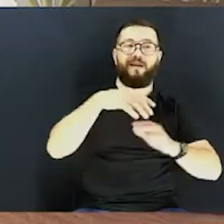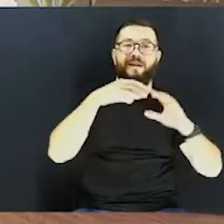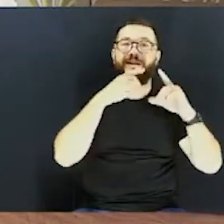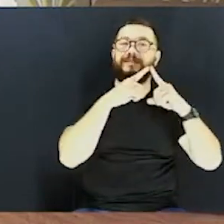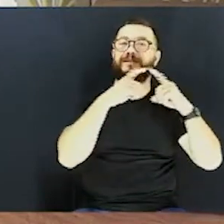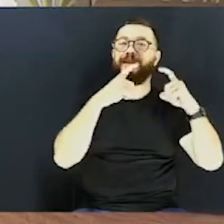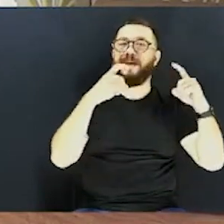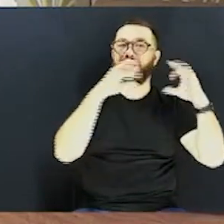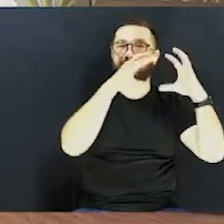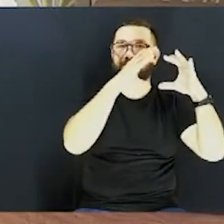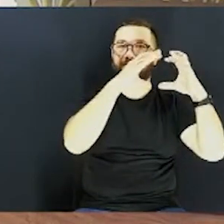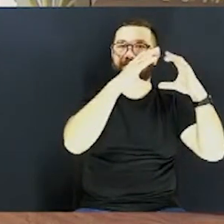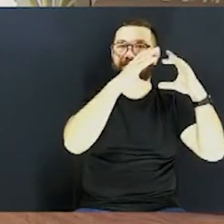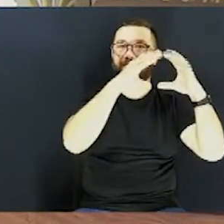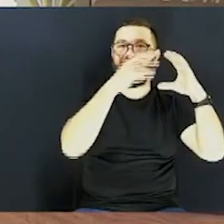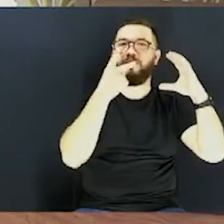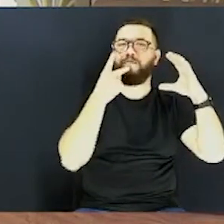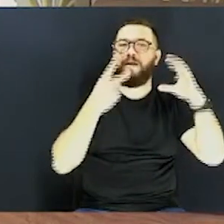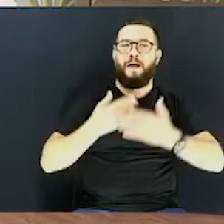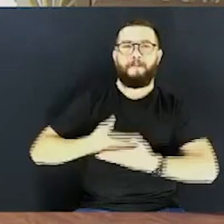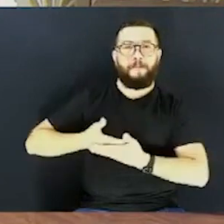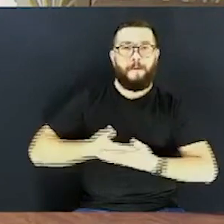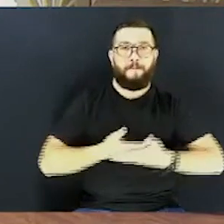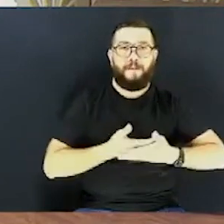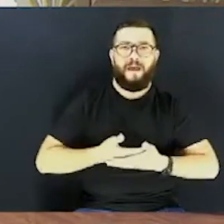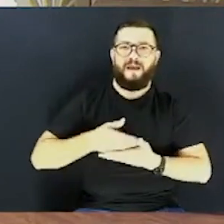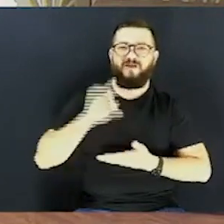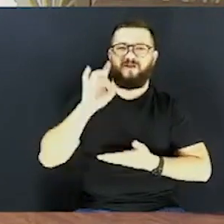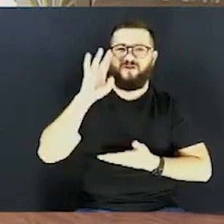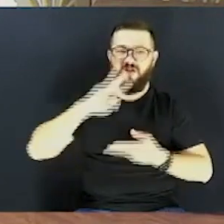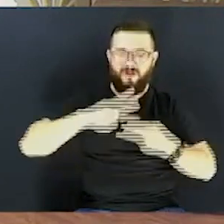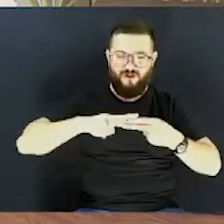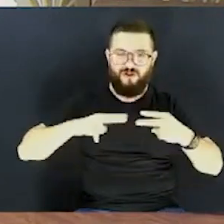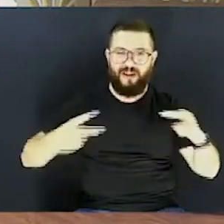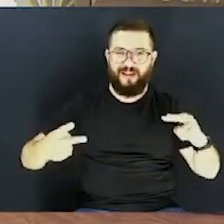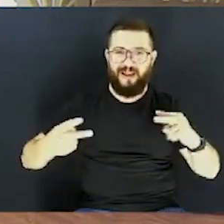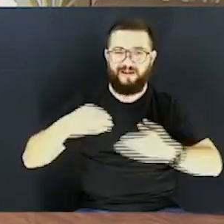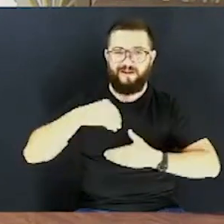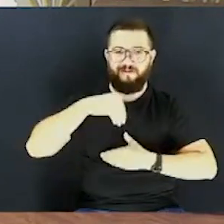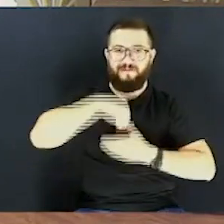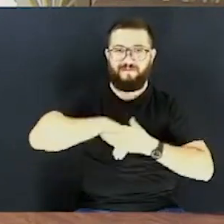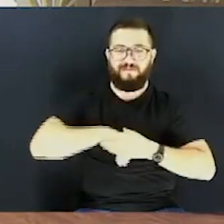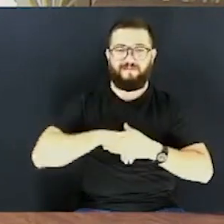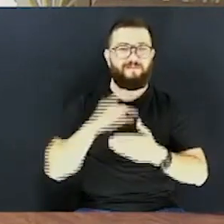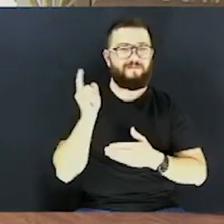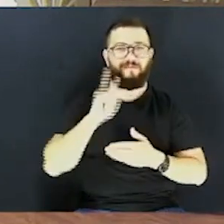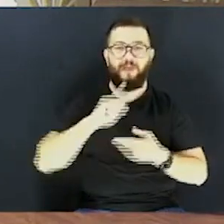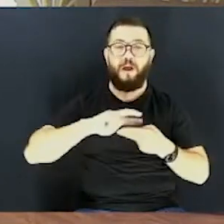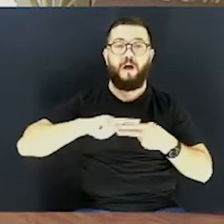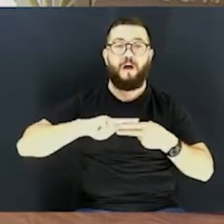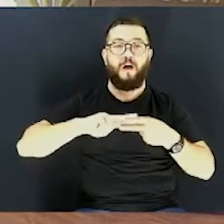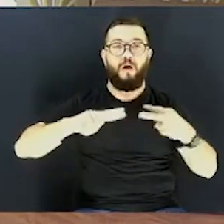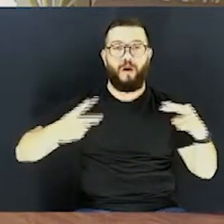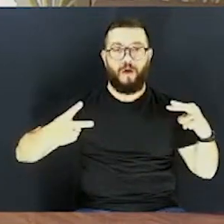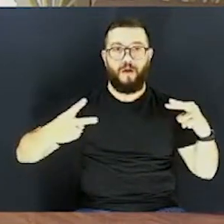genética. O desenvolvimento de todos os seres humanos encontra-se na combinação da genética com a